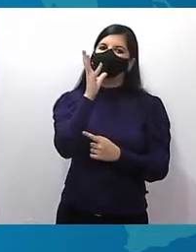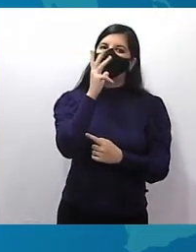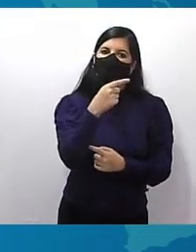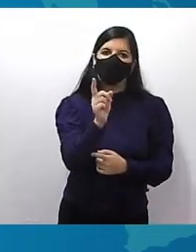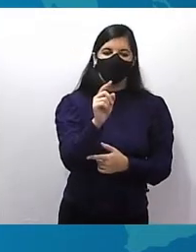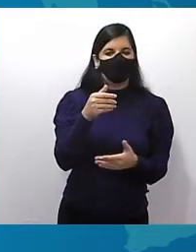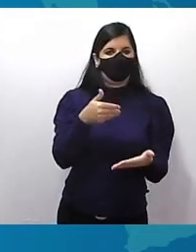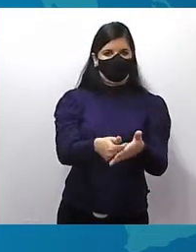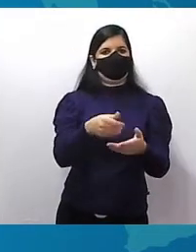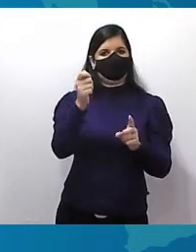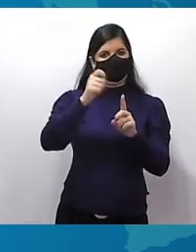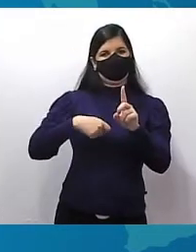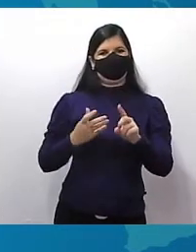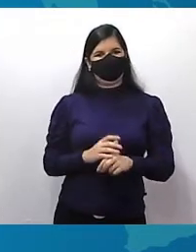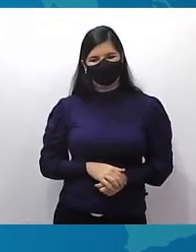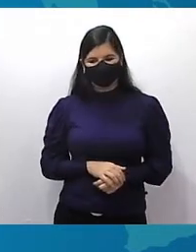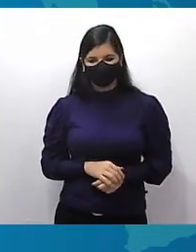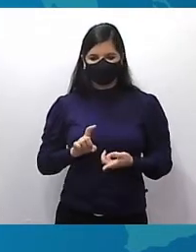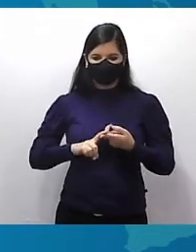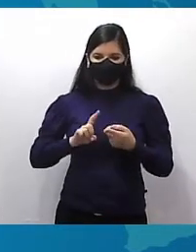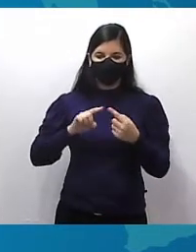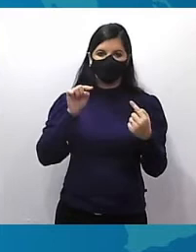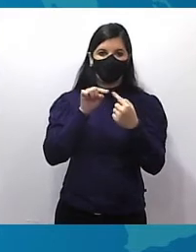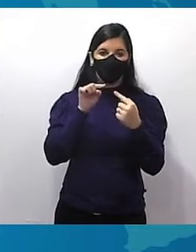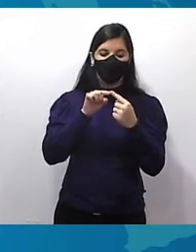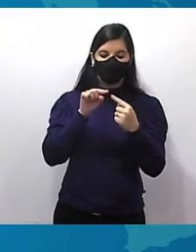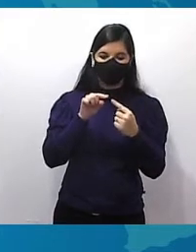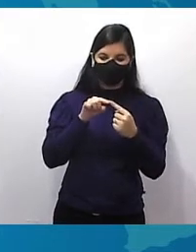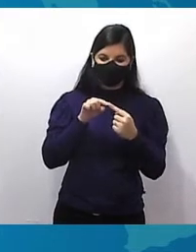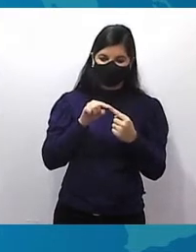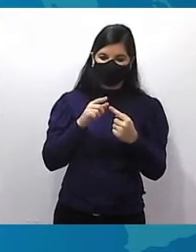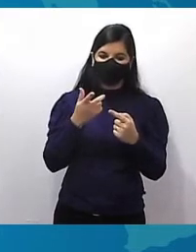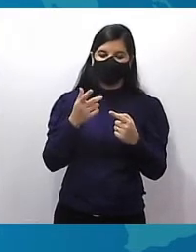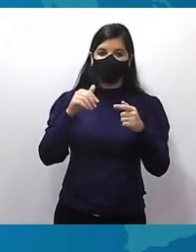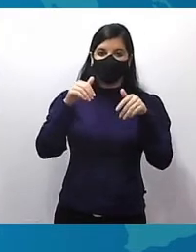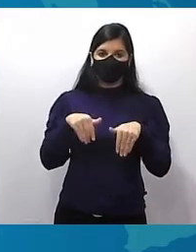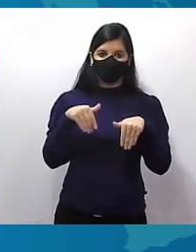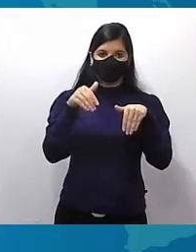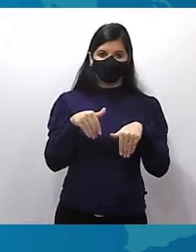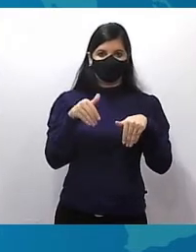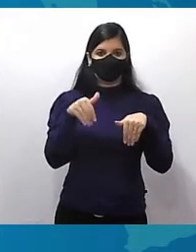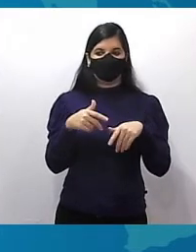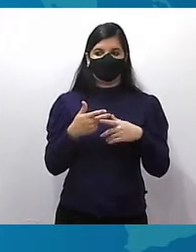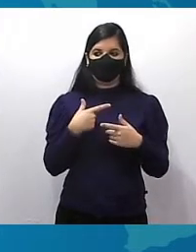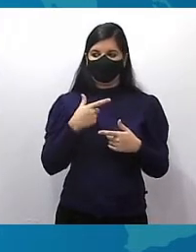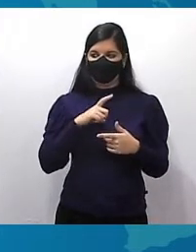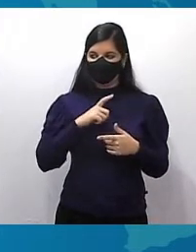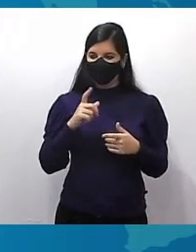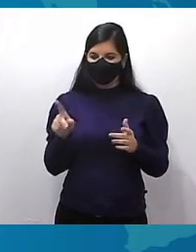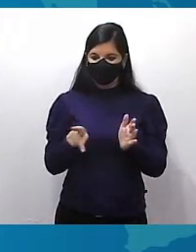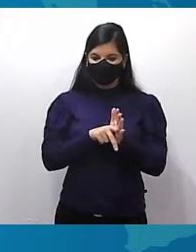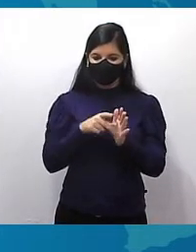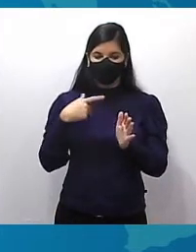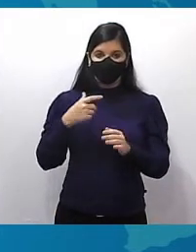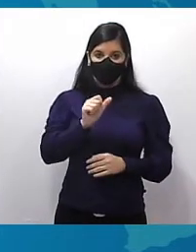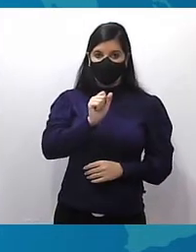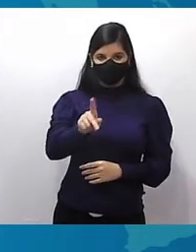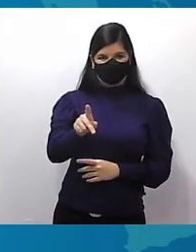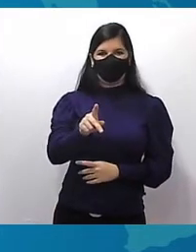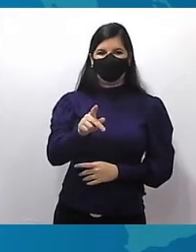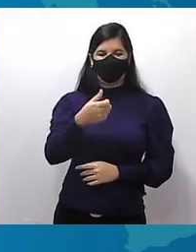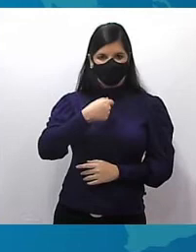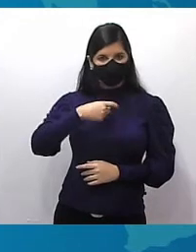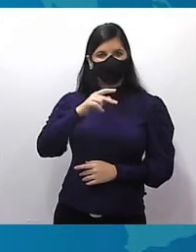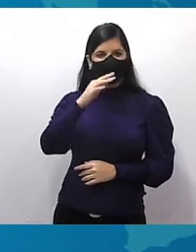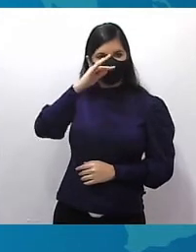tanto. Ali também a gente pode combinar I'm going to Australia when I retire, quando eu me aposentar. Então,